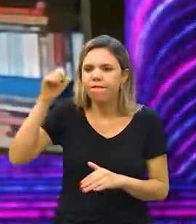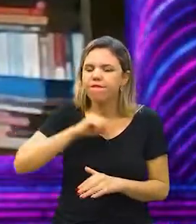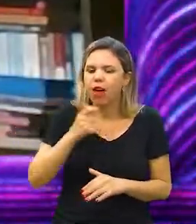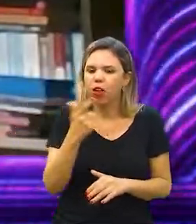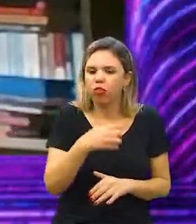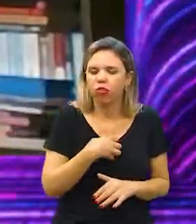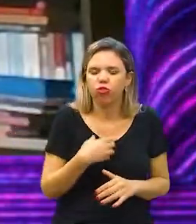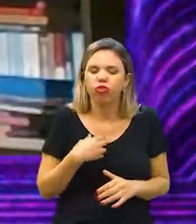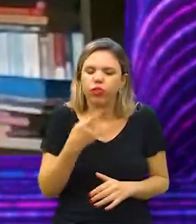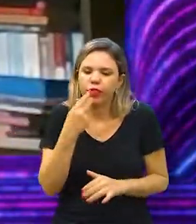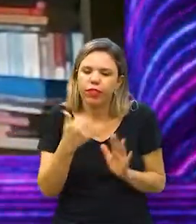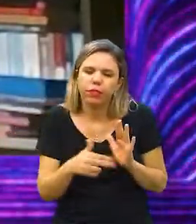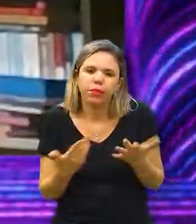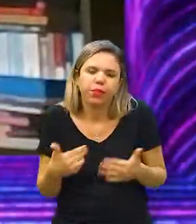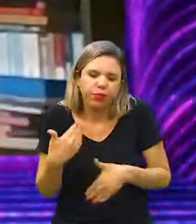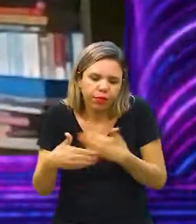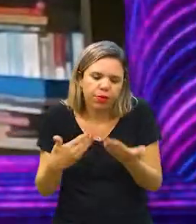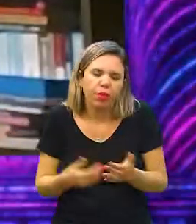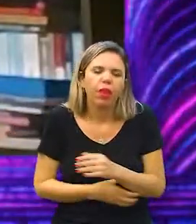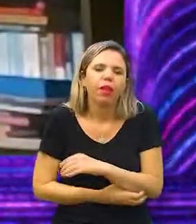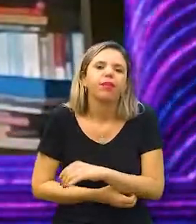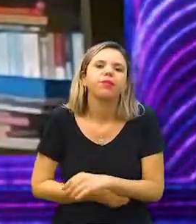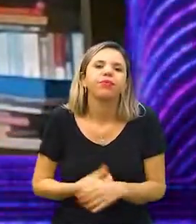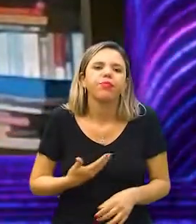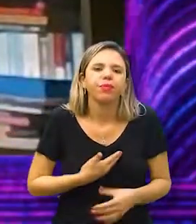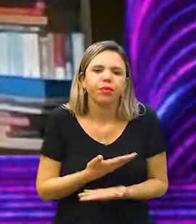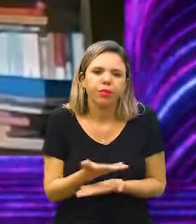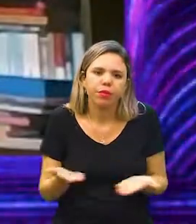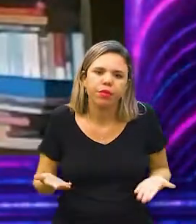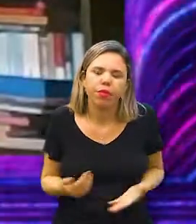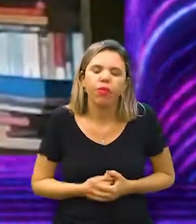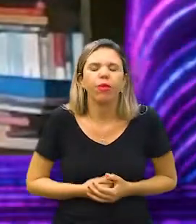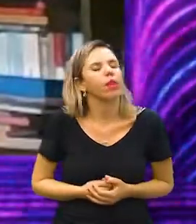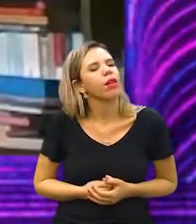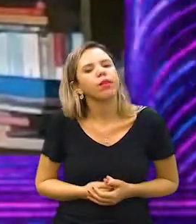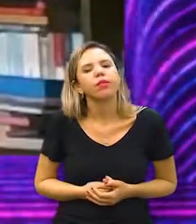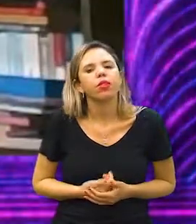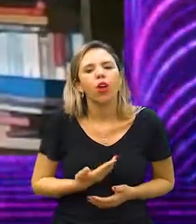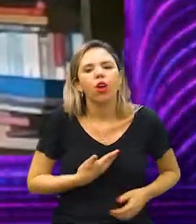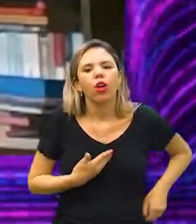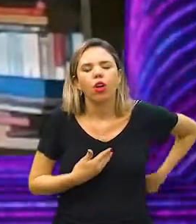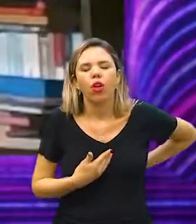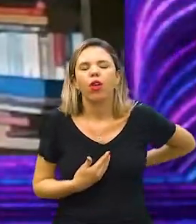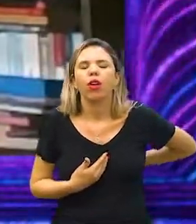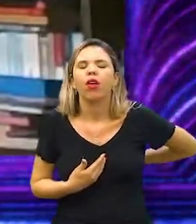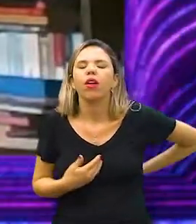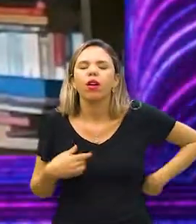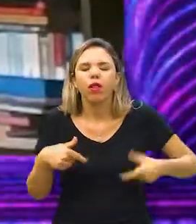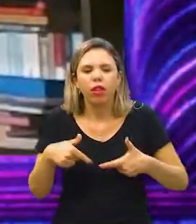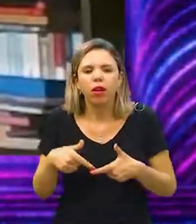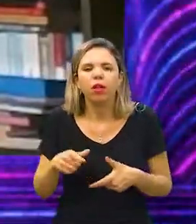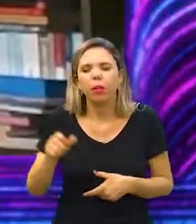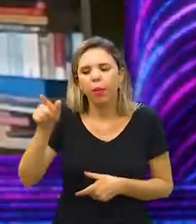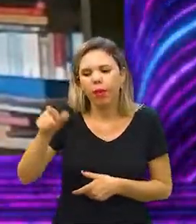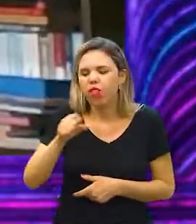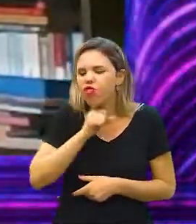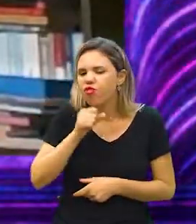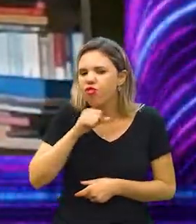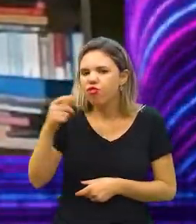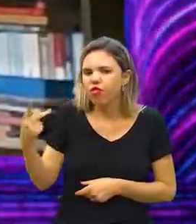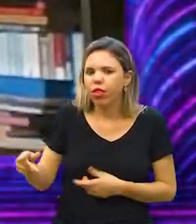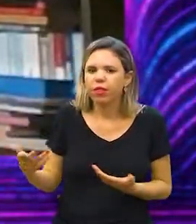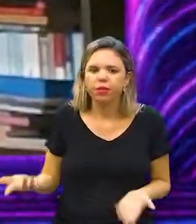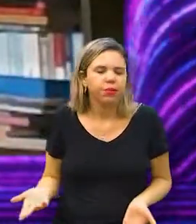é uma outra nomenclatura e assim vai. Entre amigos, entre colegas de trabalho, você tem quem é o mais